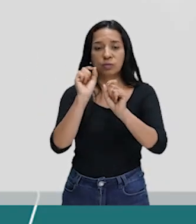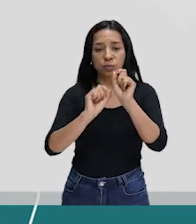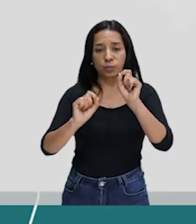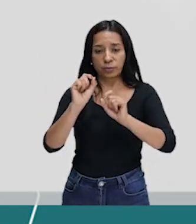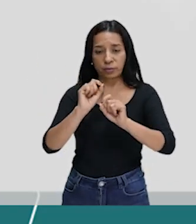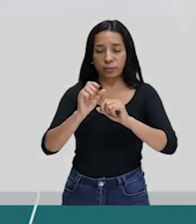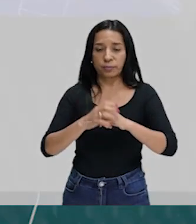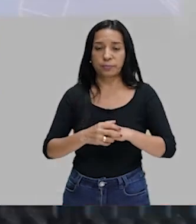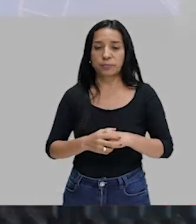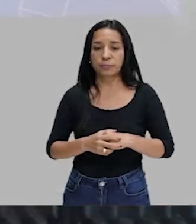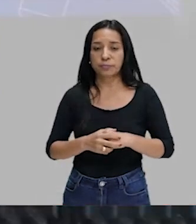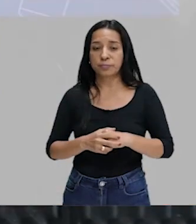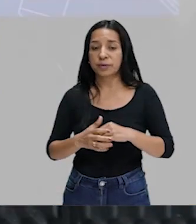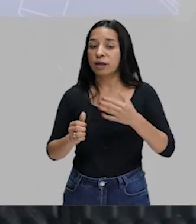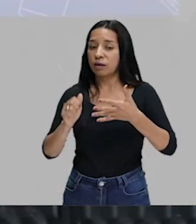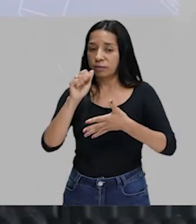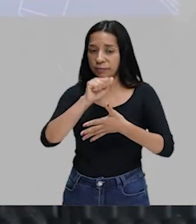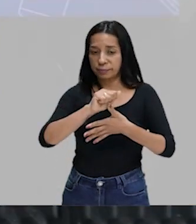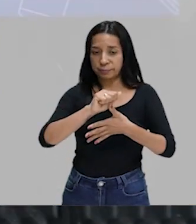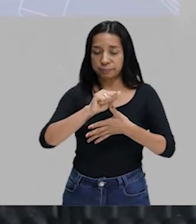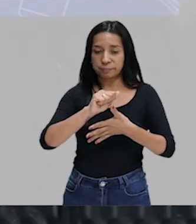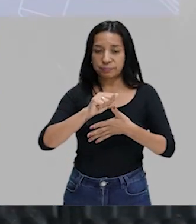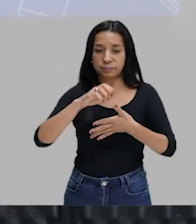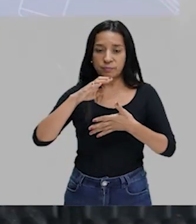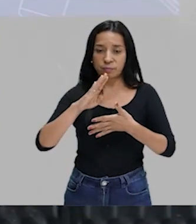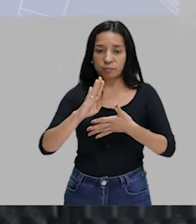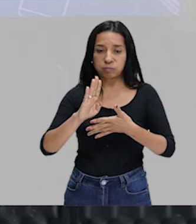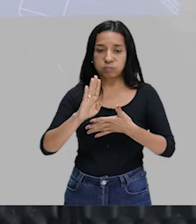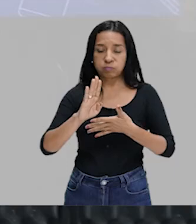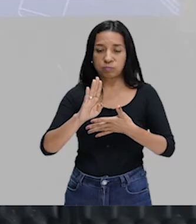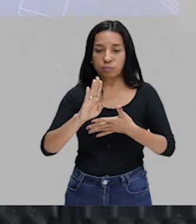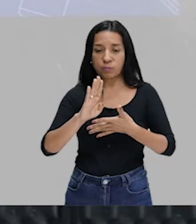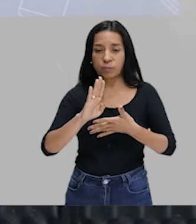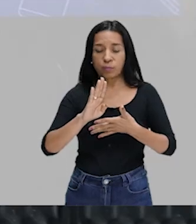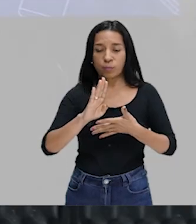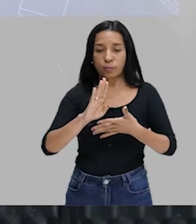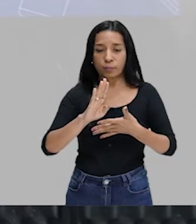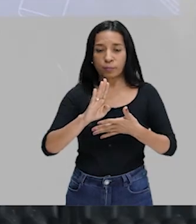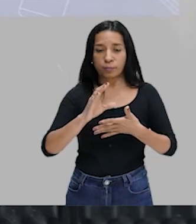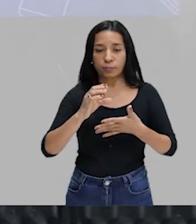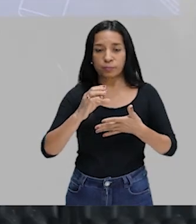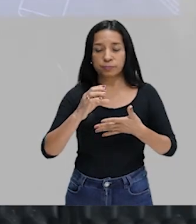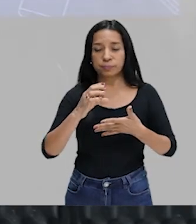Um jupiteriano quente. Letra B, um núcleo estelar.